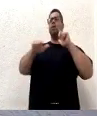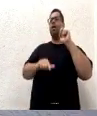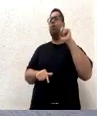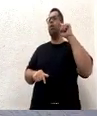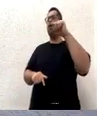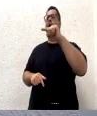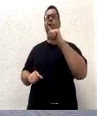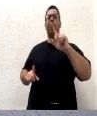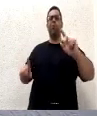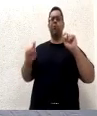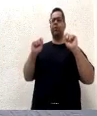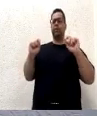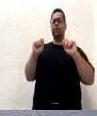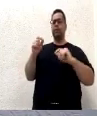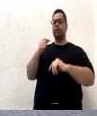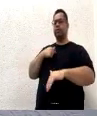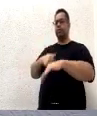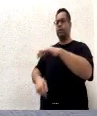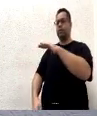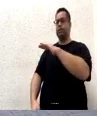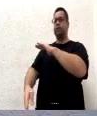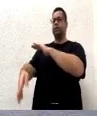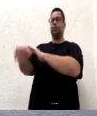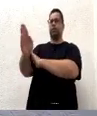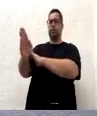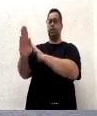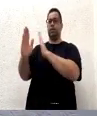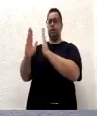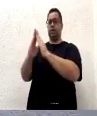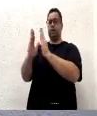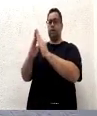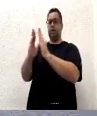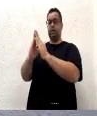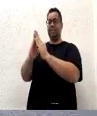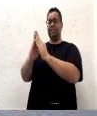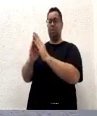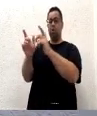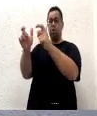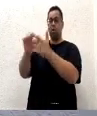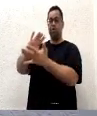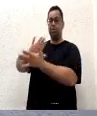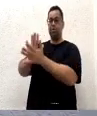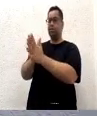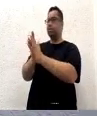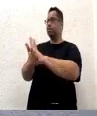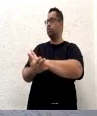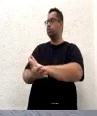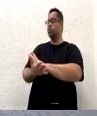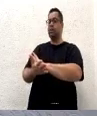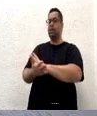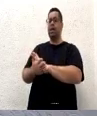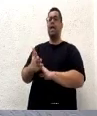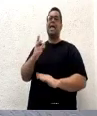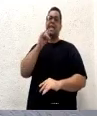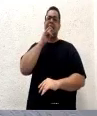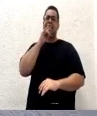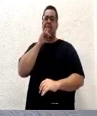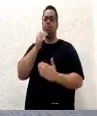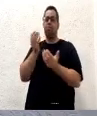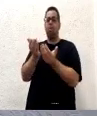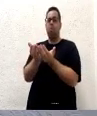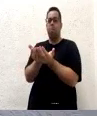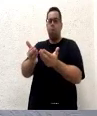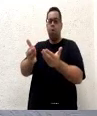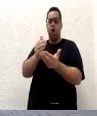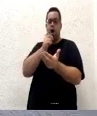na residência, destruir os criadouros, os possíveis criadouros. Então, se tem pote, a gente vira pote. Se tem galão, vira galão.